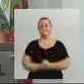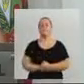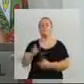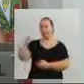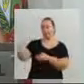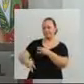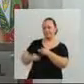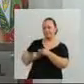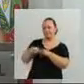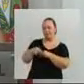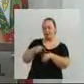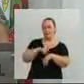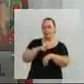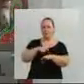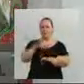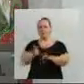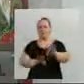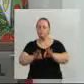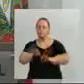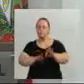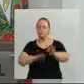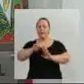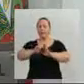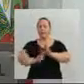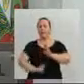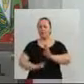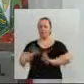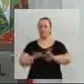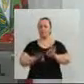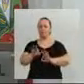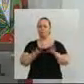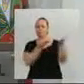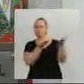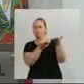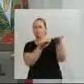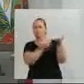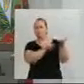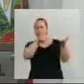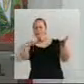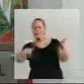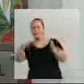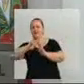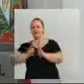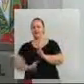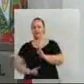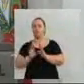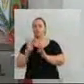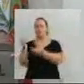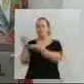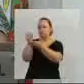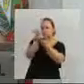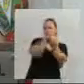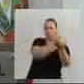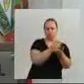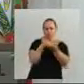é a etapa de preparar o relatório sobre essa intervenção. A intervenção foi feita, os dados foram coletados, e agora